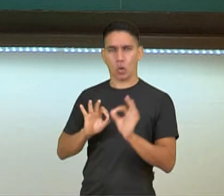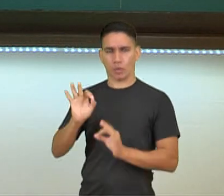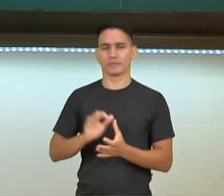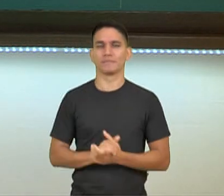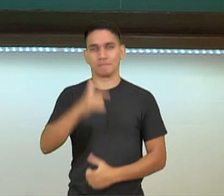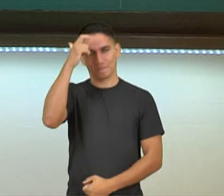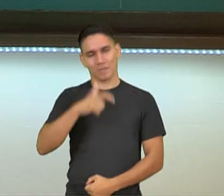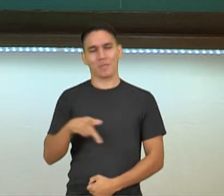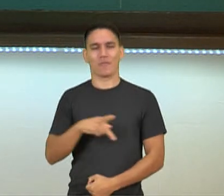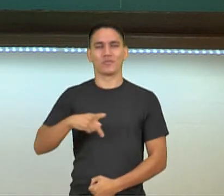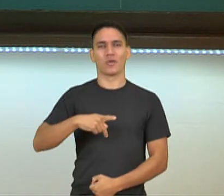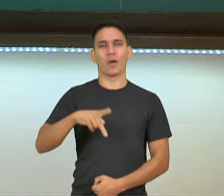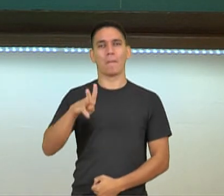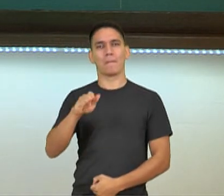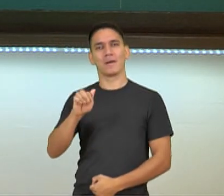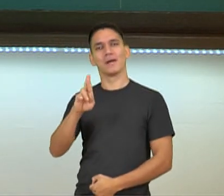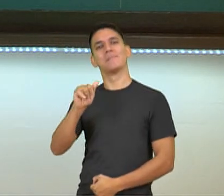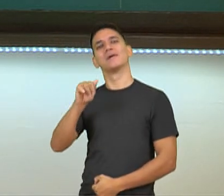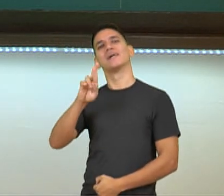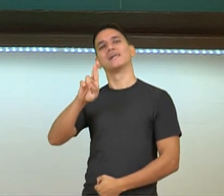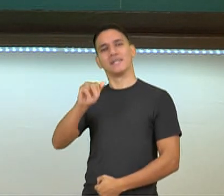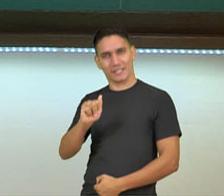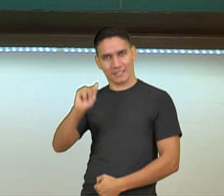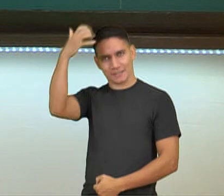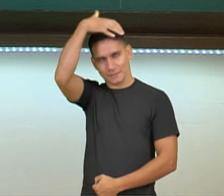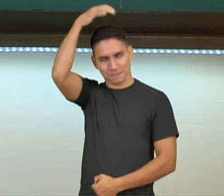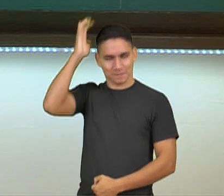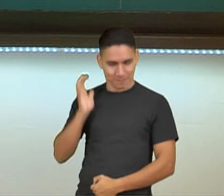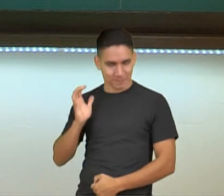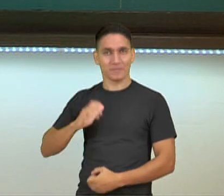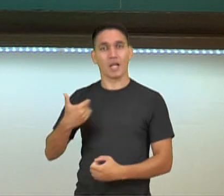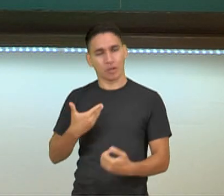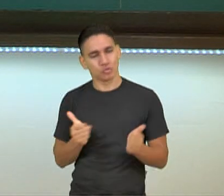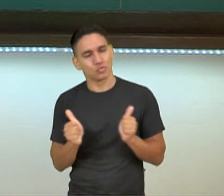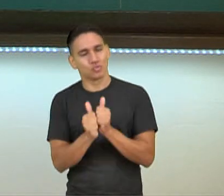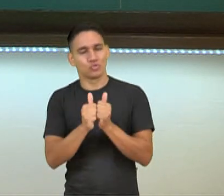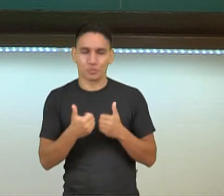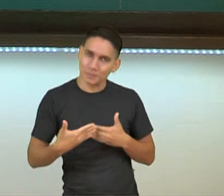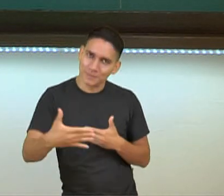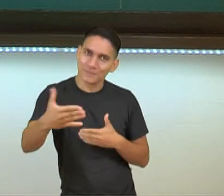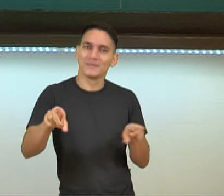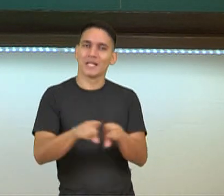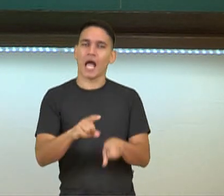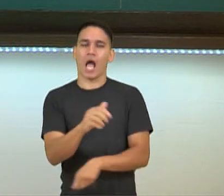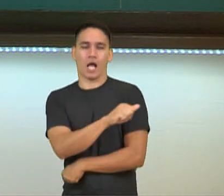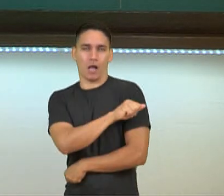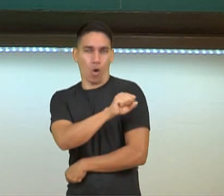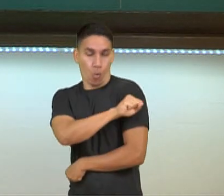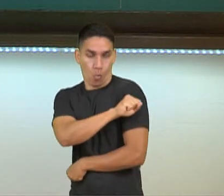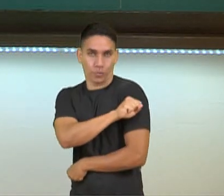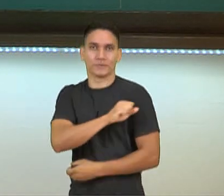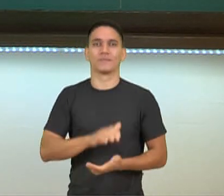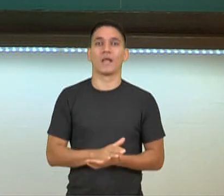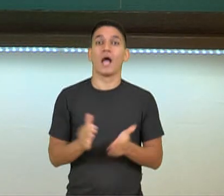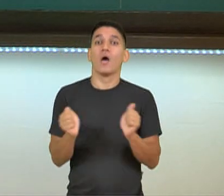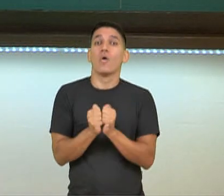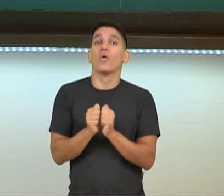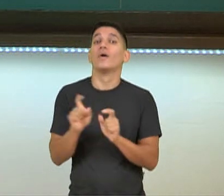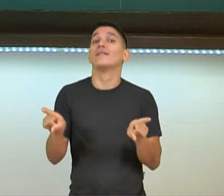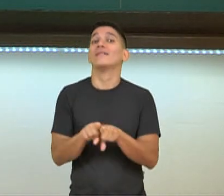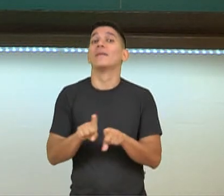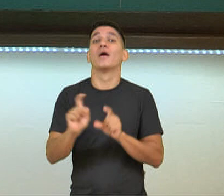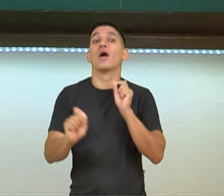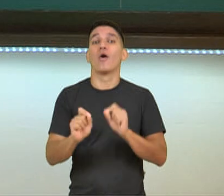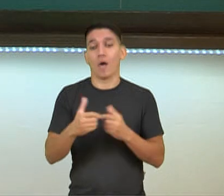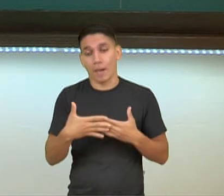Bárbara Furquim, vou acompanhar vocês nessa aula de História do 8º ano, mas quem também vai acompanhar a gente durante toda essa